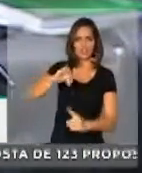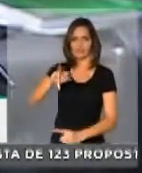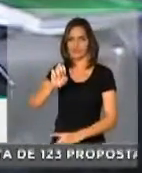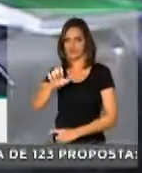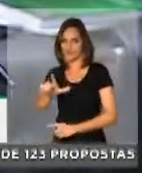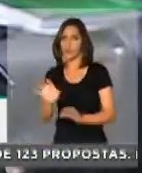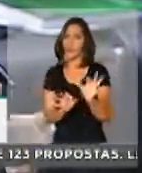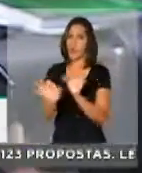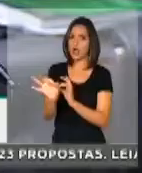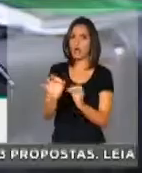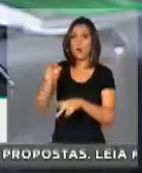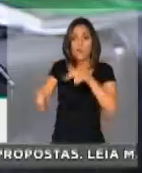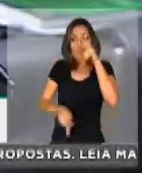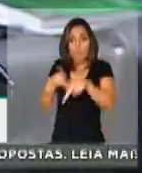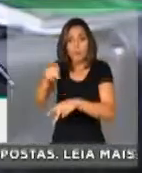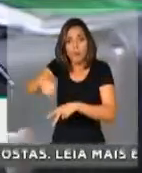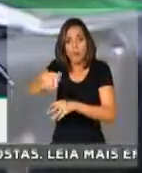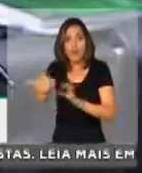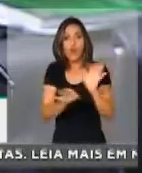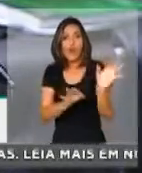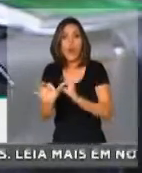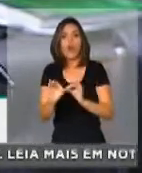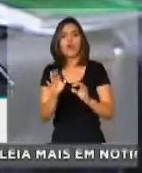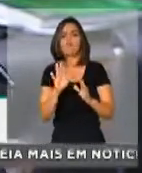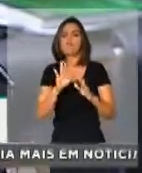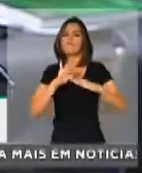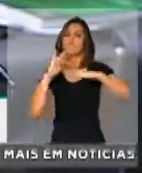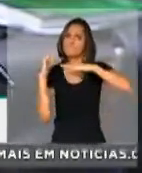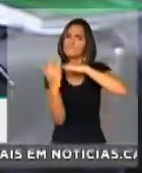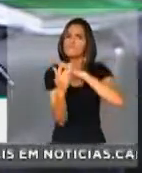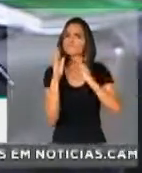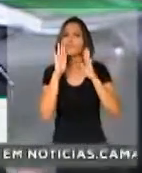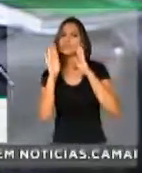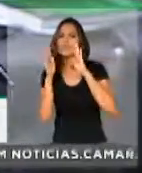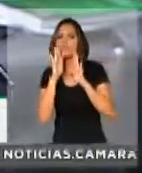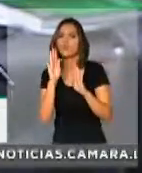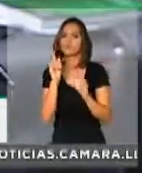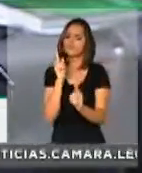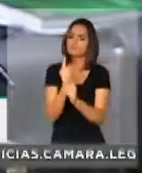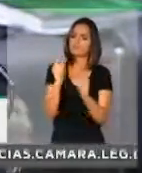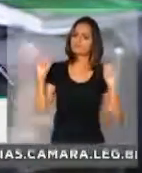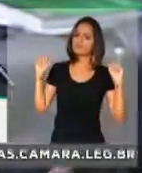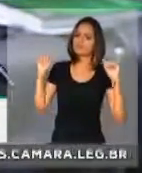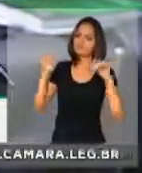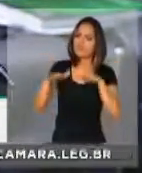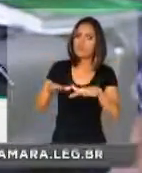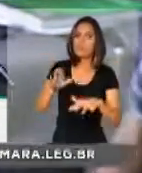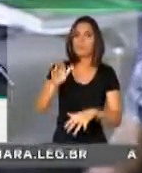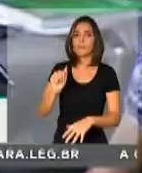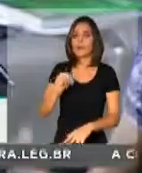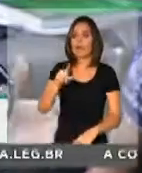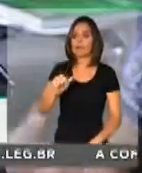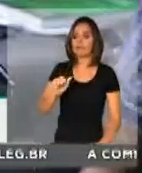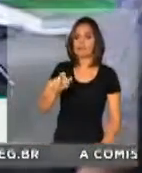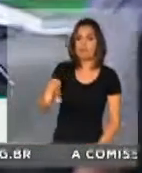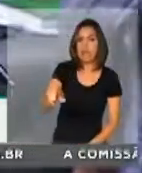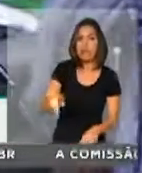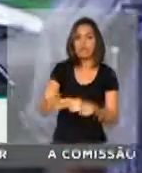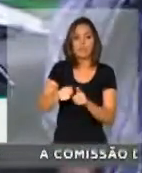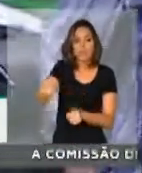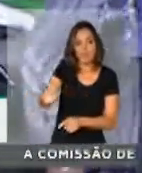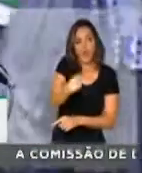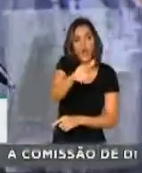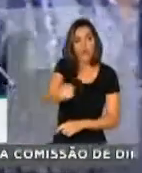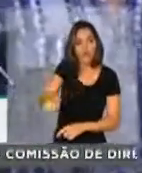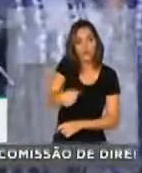o povo que tem se organizado através das redes sociais, de encontros, de bazares e doações que estão